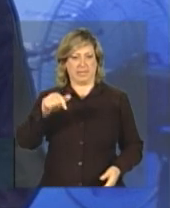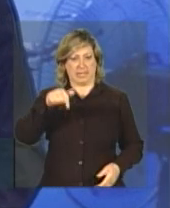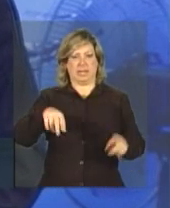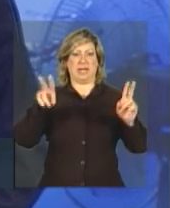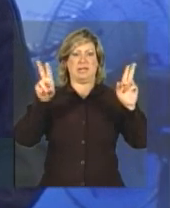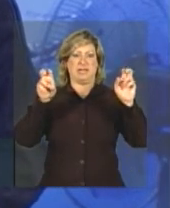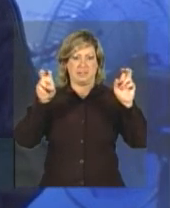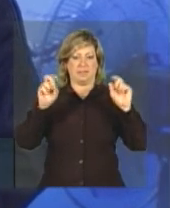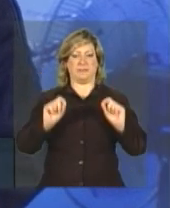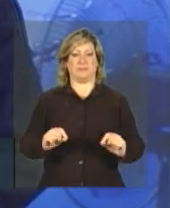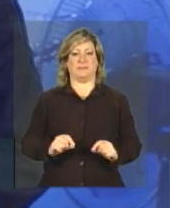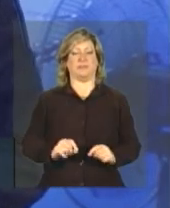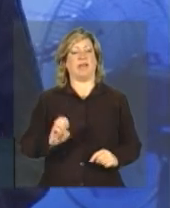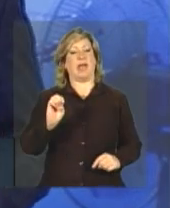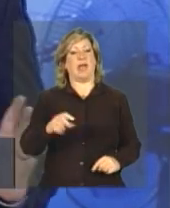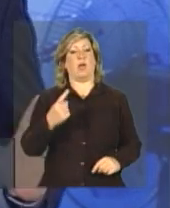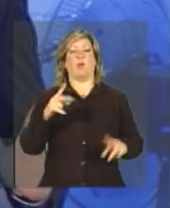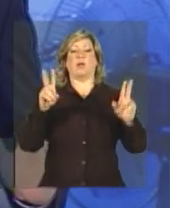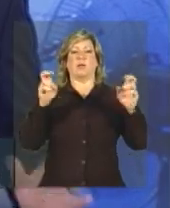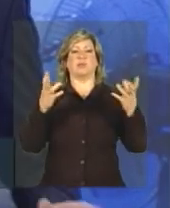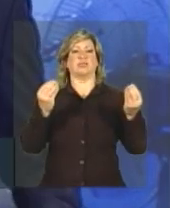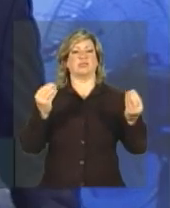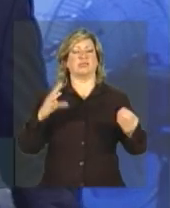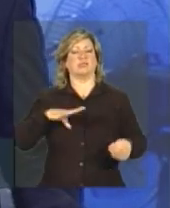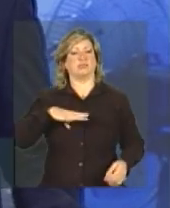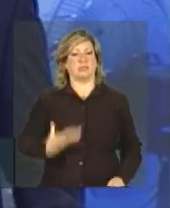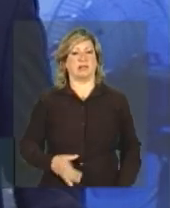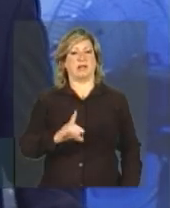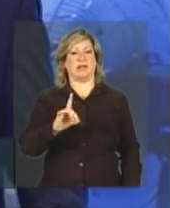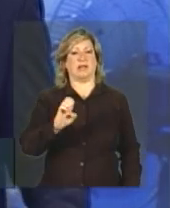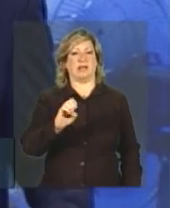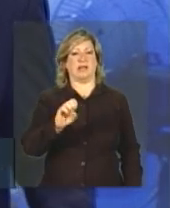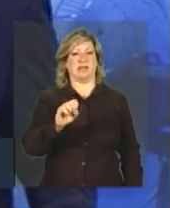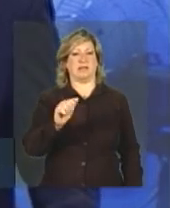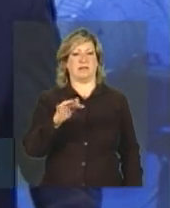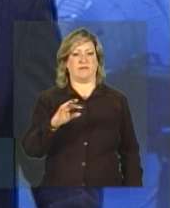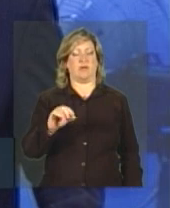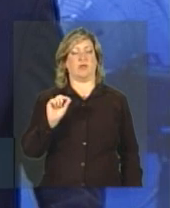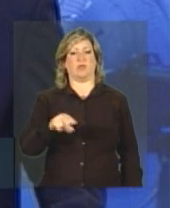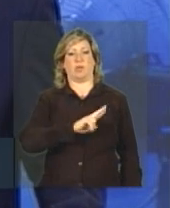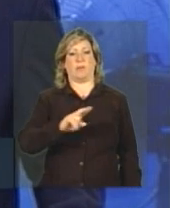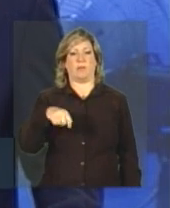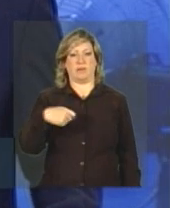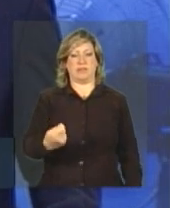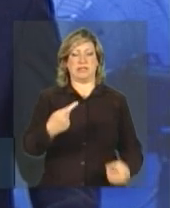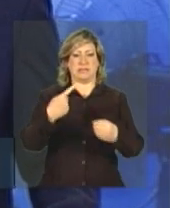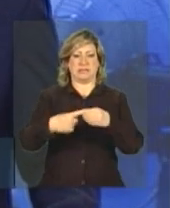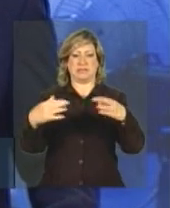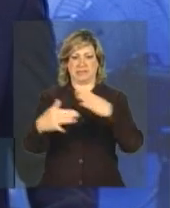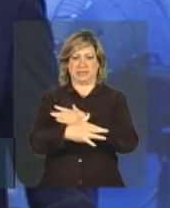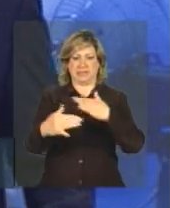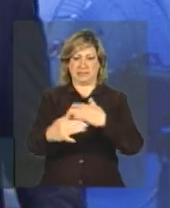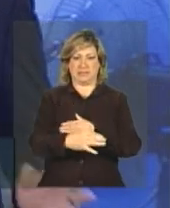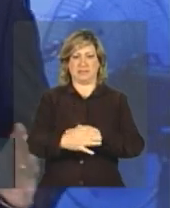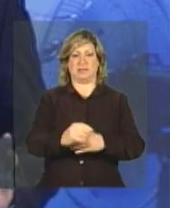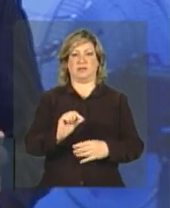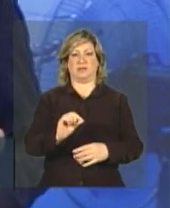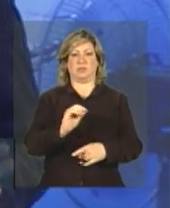tema é um tema de grande desafio para o Brasil. Cidades sustentáveis. Não só